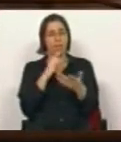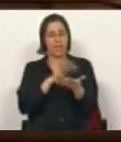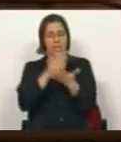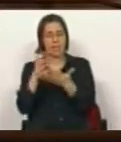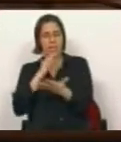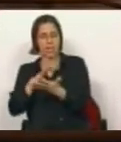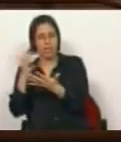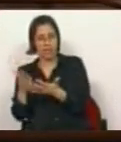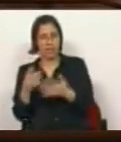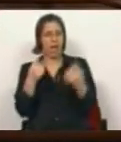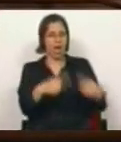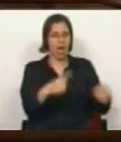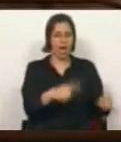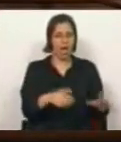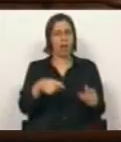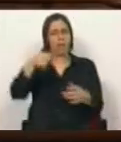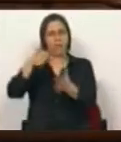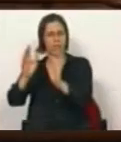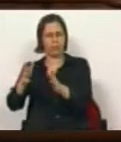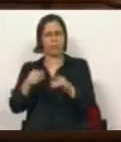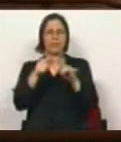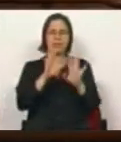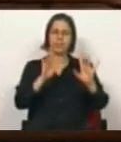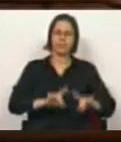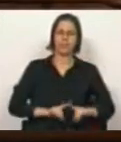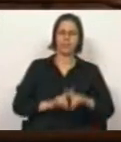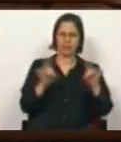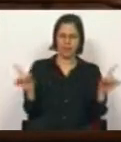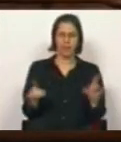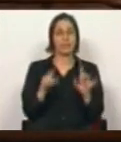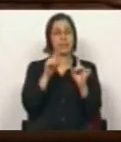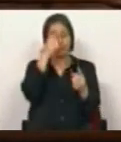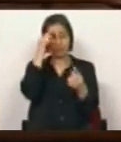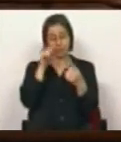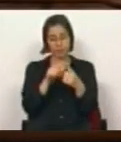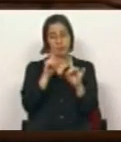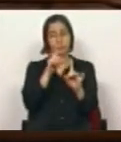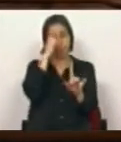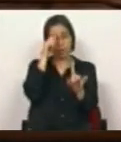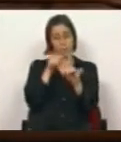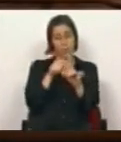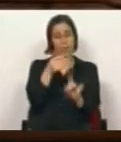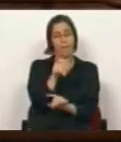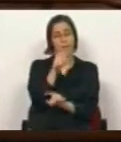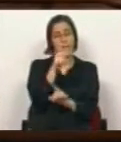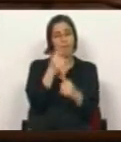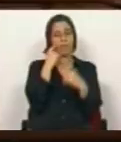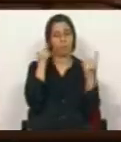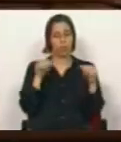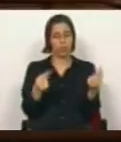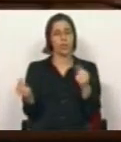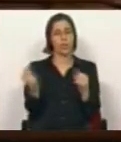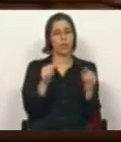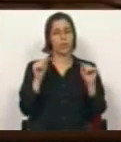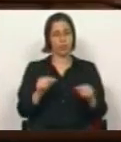granela. Esta realidade pode e deve ser diferente. E é nesse sentido e com esse propósito que o PEV trouxe hoje para